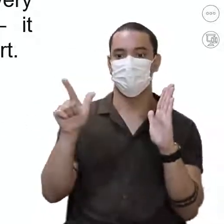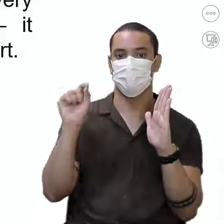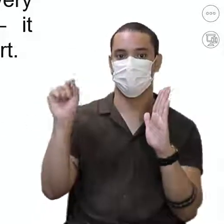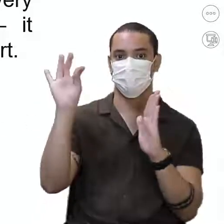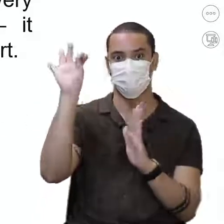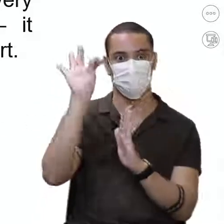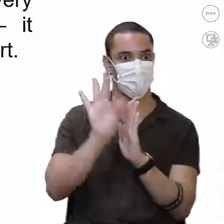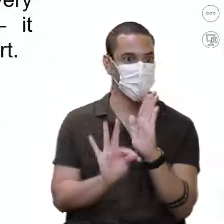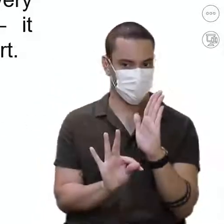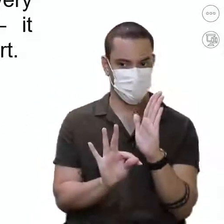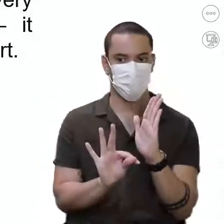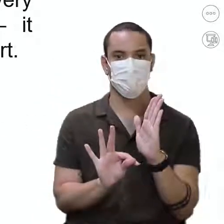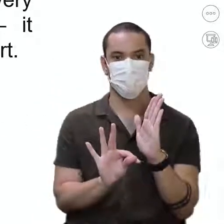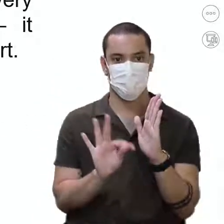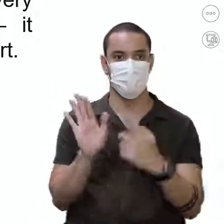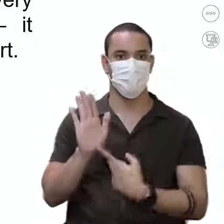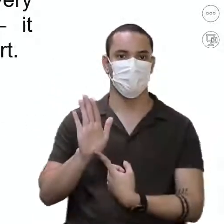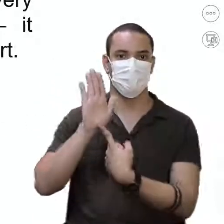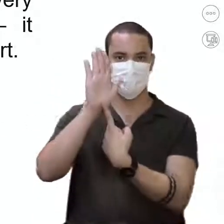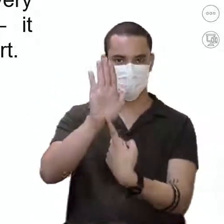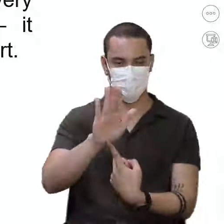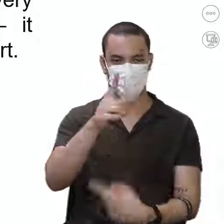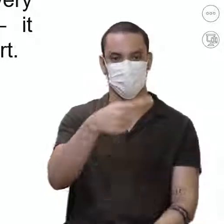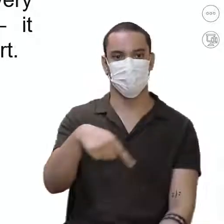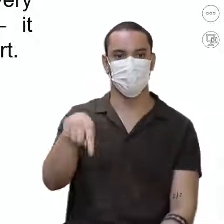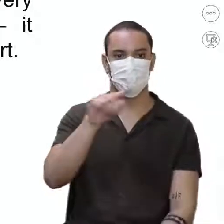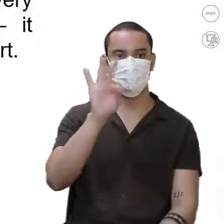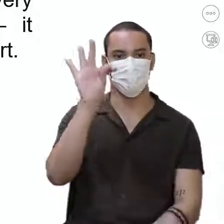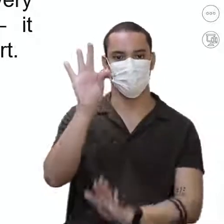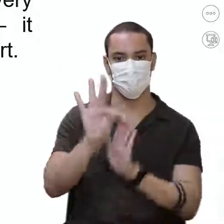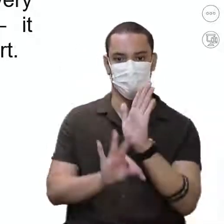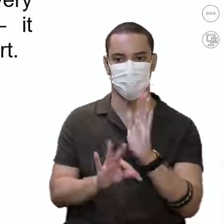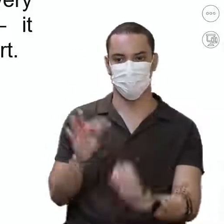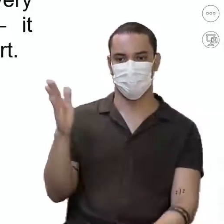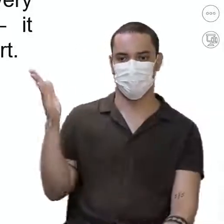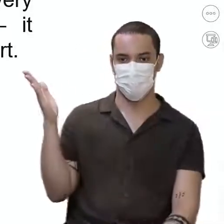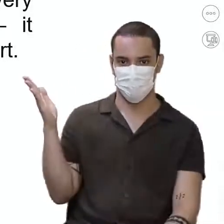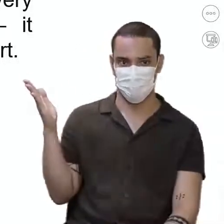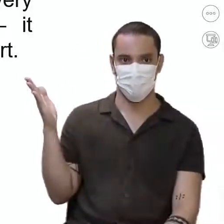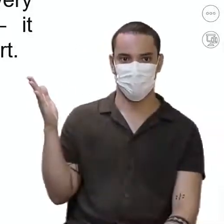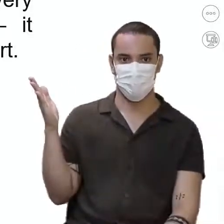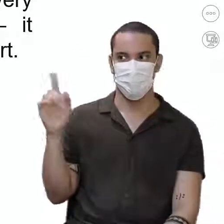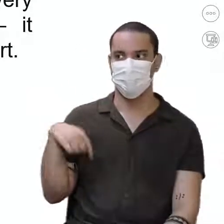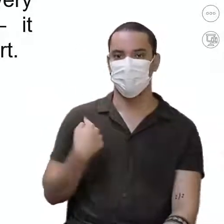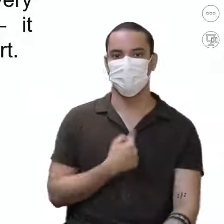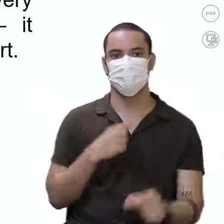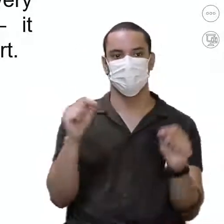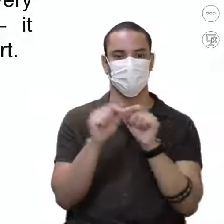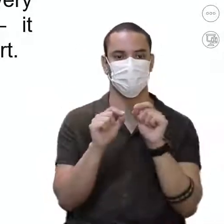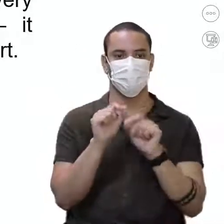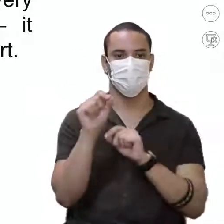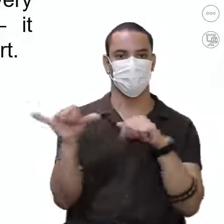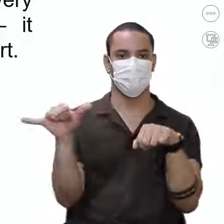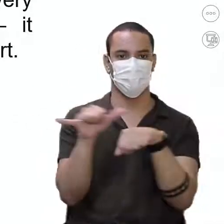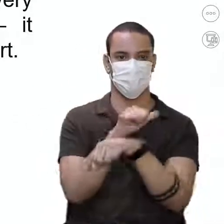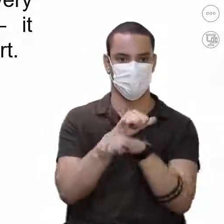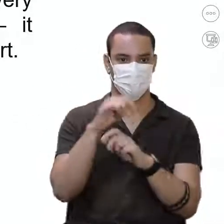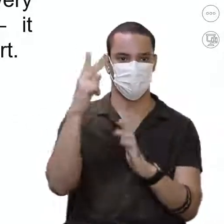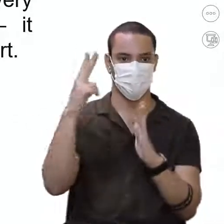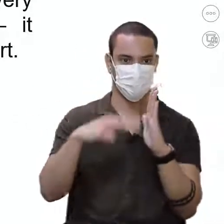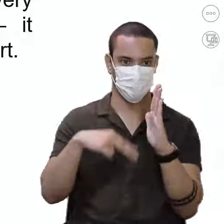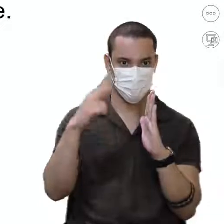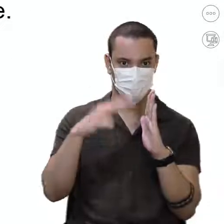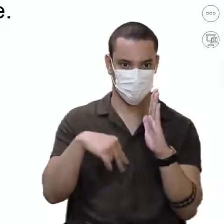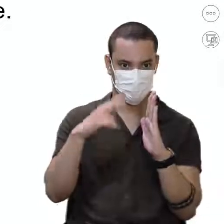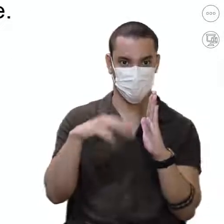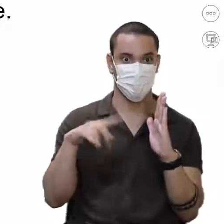um texto. E é o que eu trouxe aqui para vocês, um texto, e a gente vai aplicar a nossa técnica de leitura ou